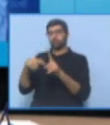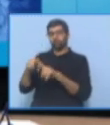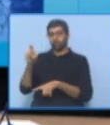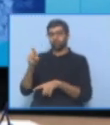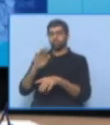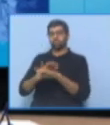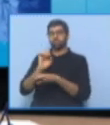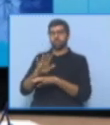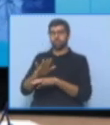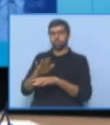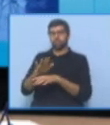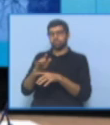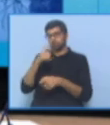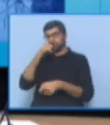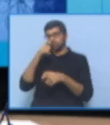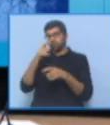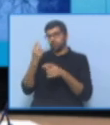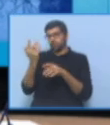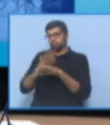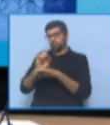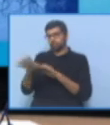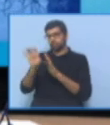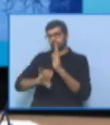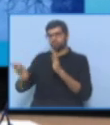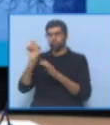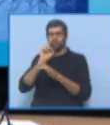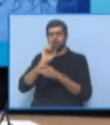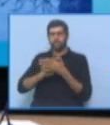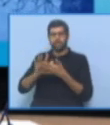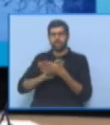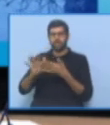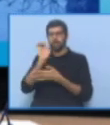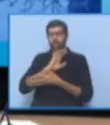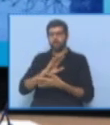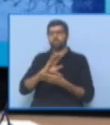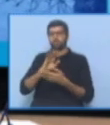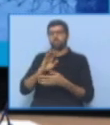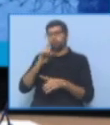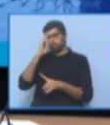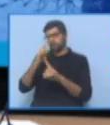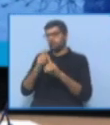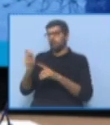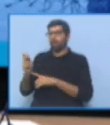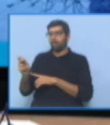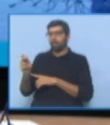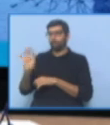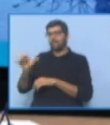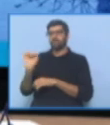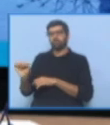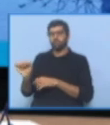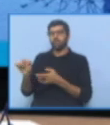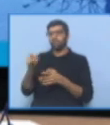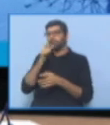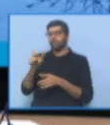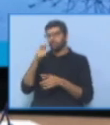por razões humanitárias, portanto, não terem condições de segurança básica para permanecer nos seus países de origem. Portanto, numa